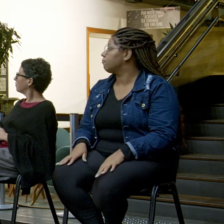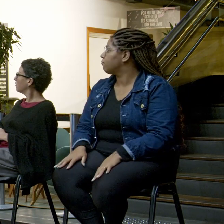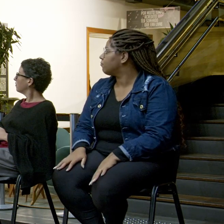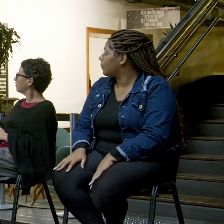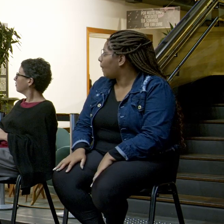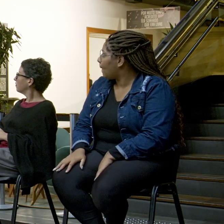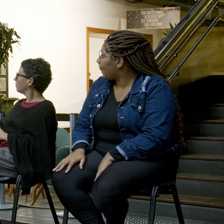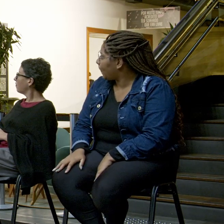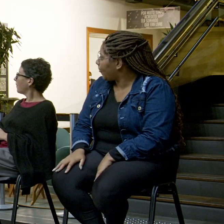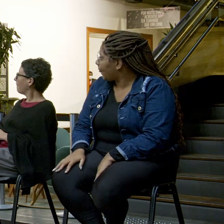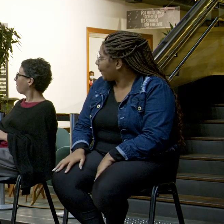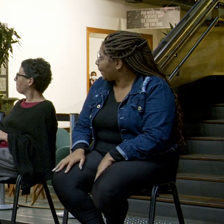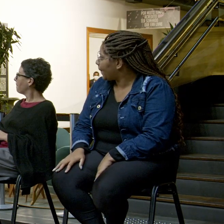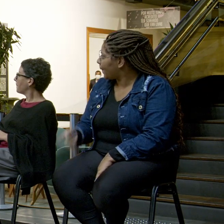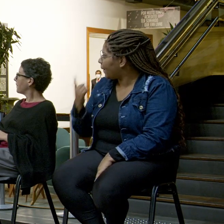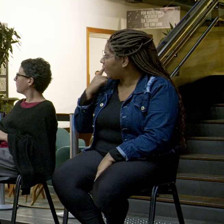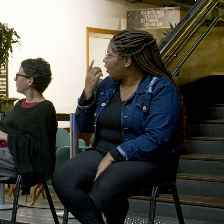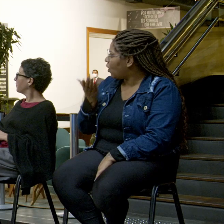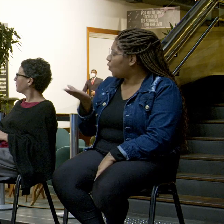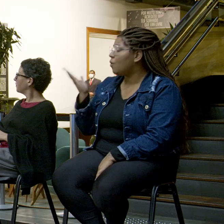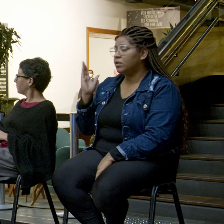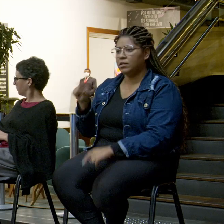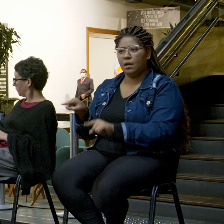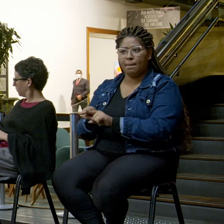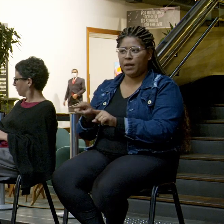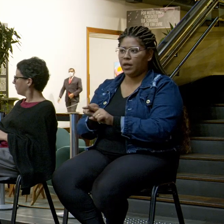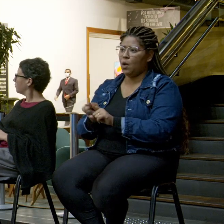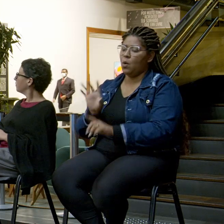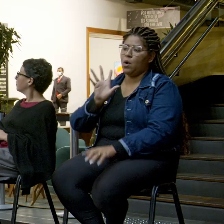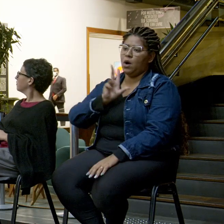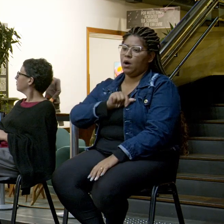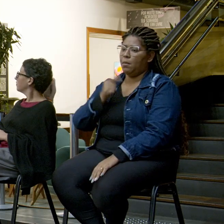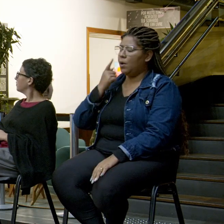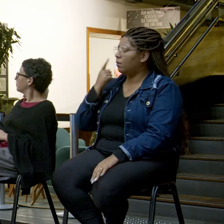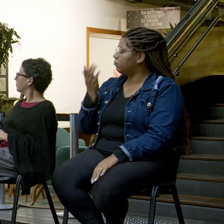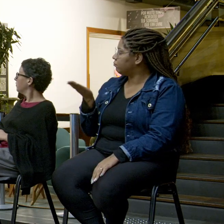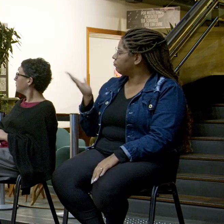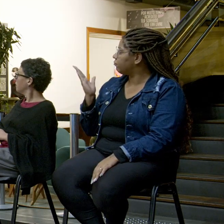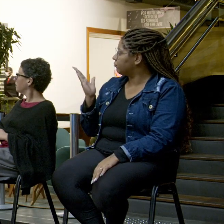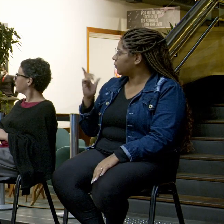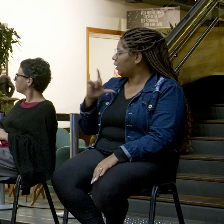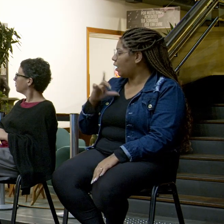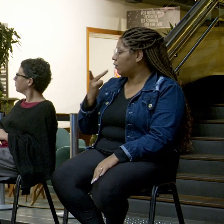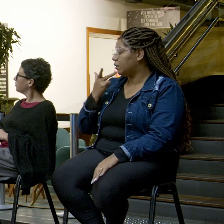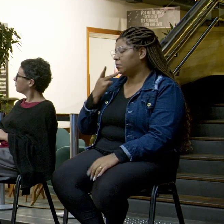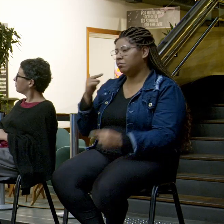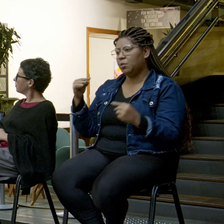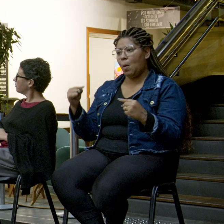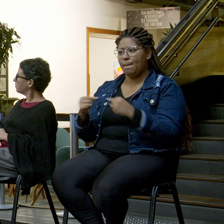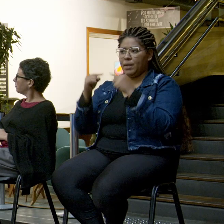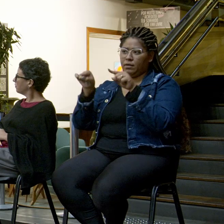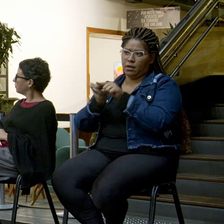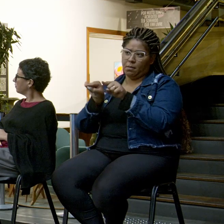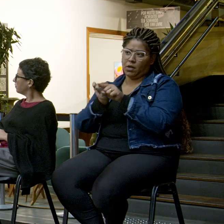Bom, esse que é um clássico, que eu acho que tem a ver com isso que eu estava falando antes também,